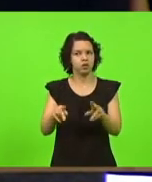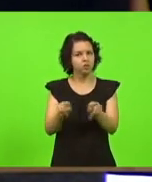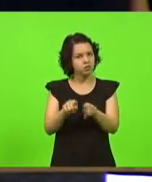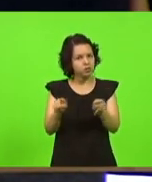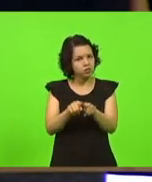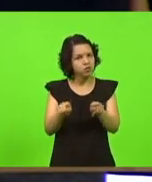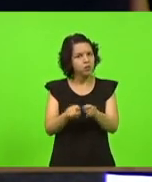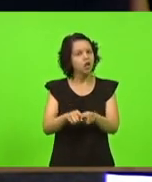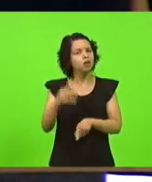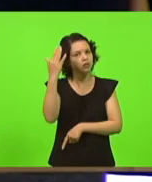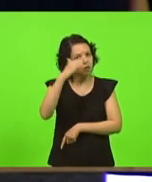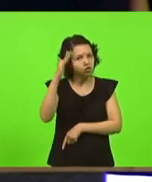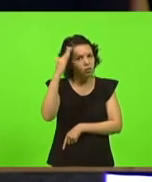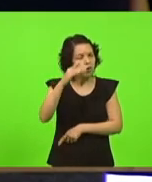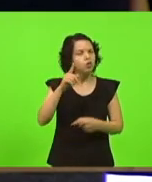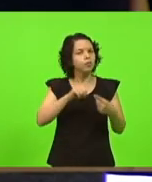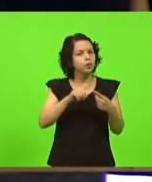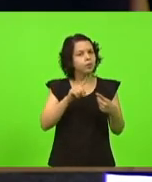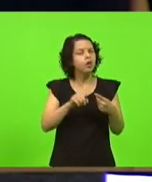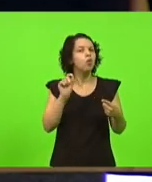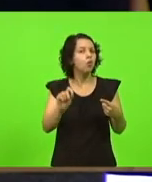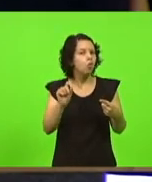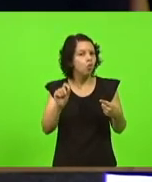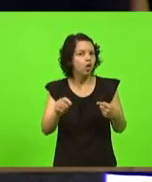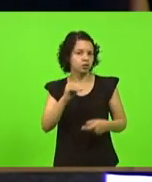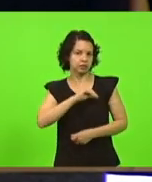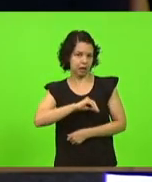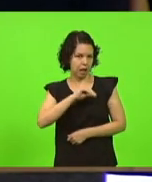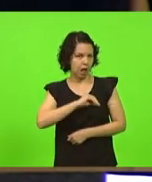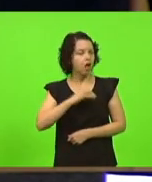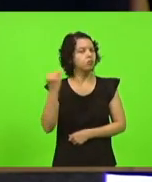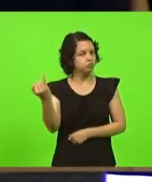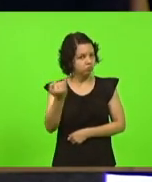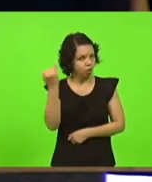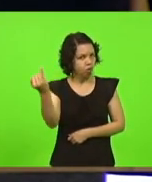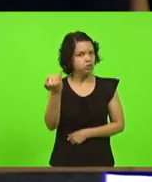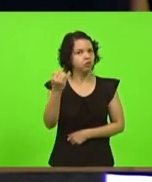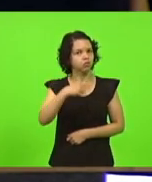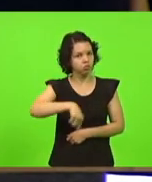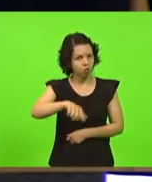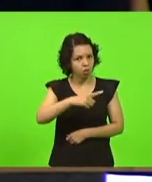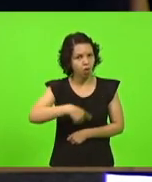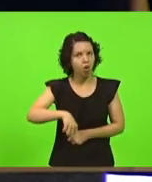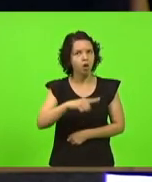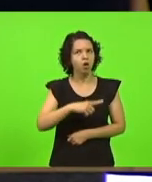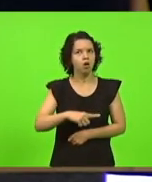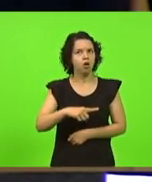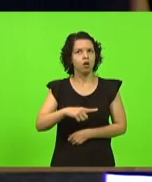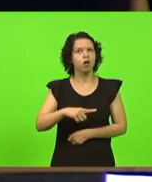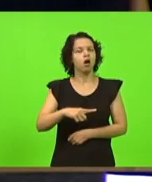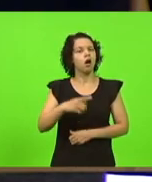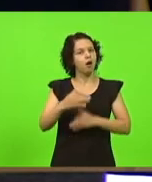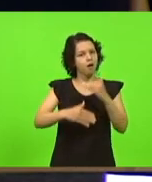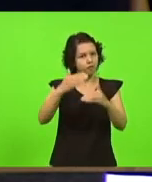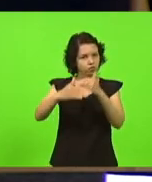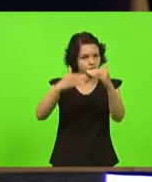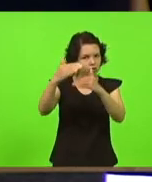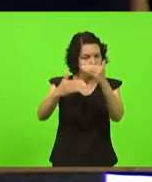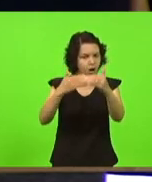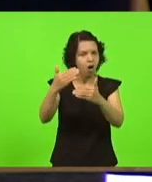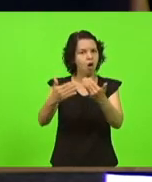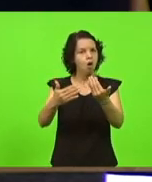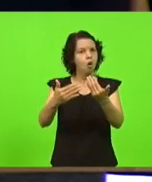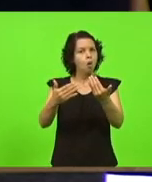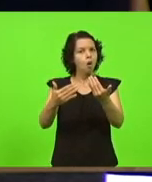aqui. Primeira questão, salarial, que é muito importante, e nós estamos aqui avançando. Não é o ideal? Claro que não é